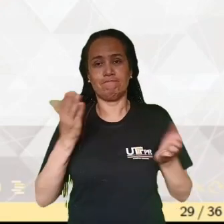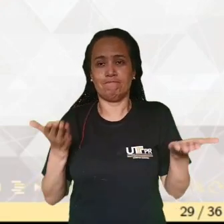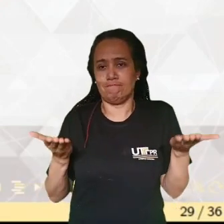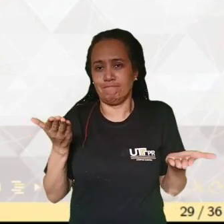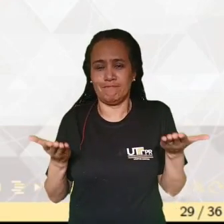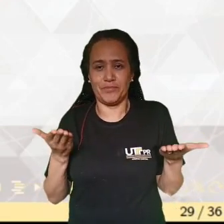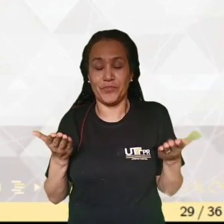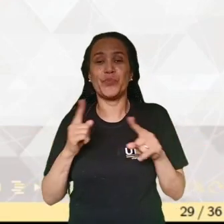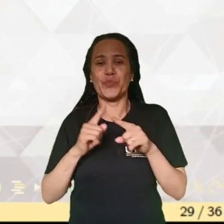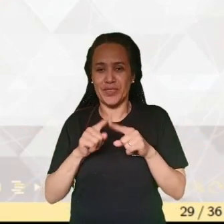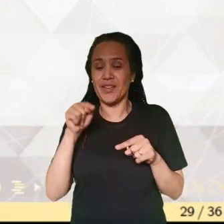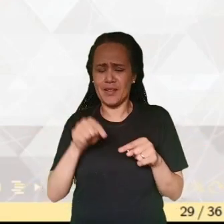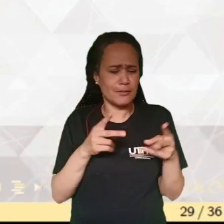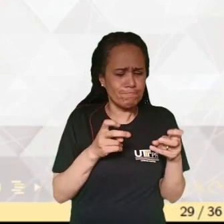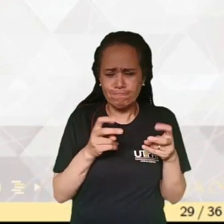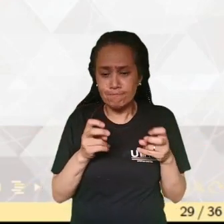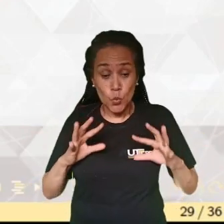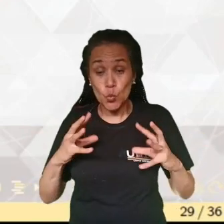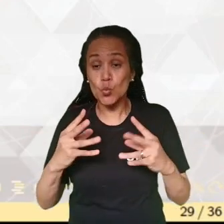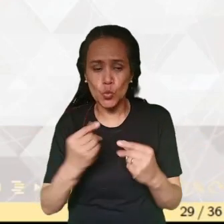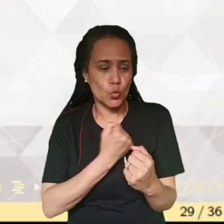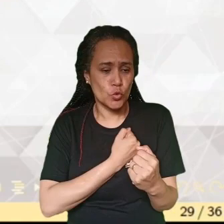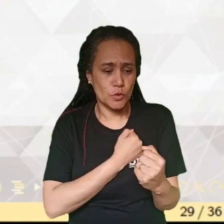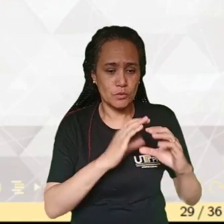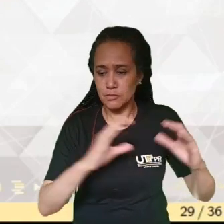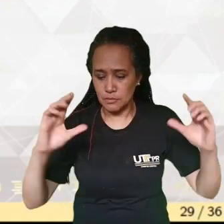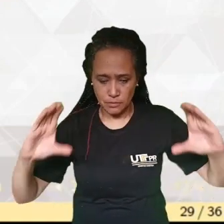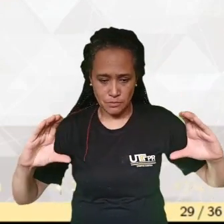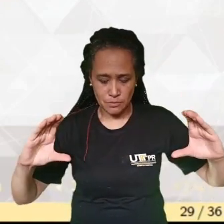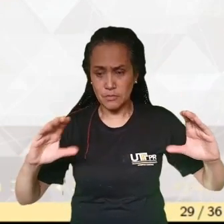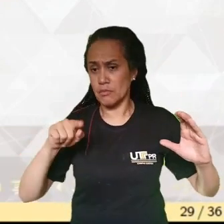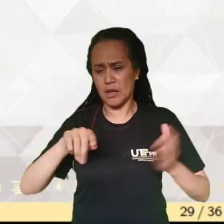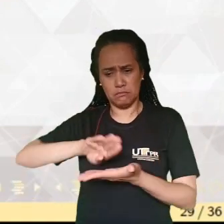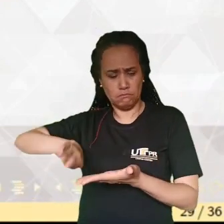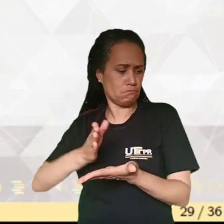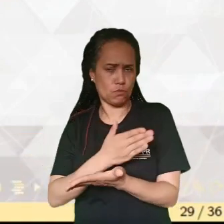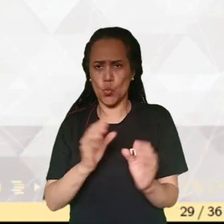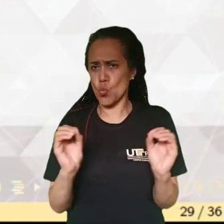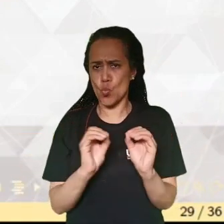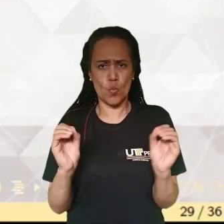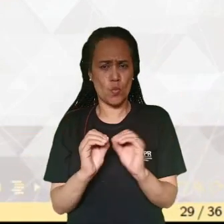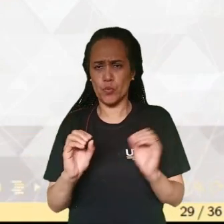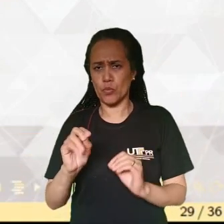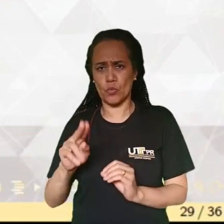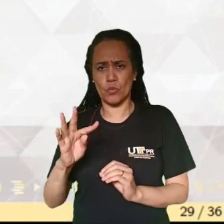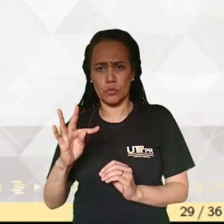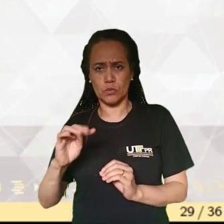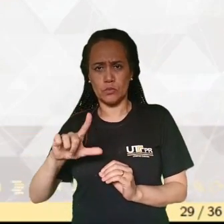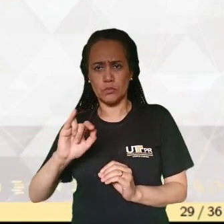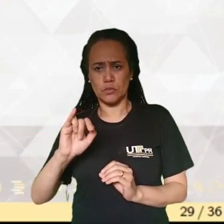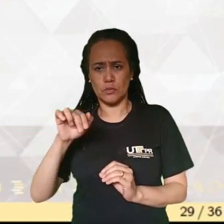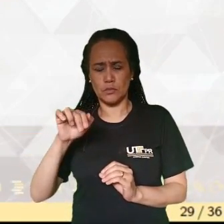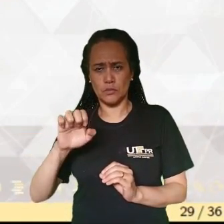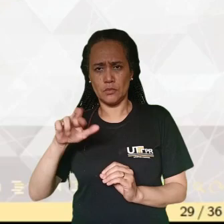representa o seu conjunto de dados é a média. Por quê? Porque ela leva em consideração, né, todos esses valores. Ela não excluiu,